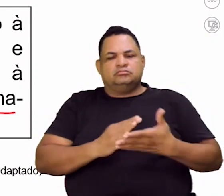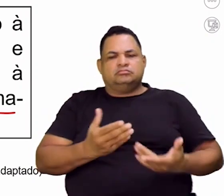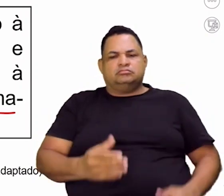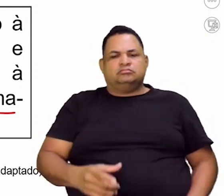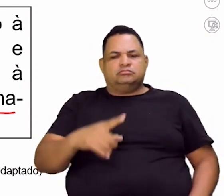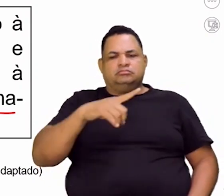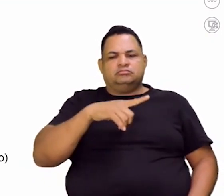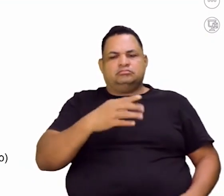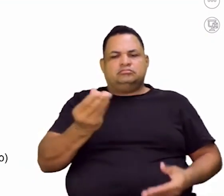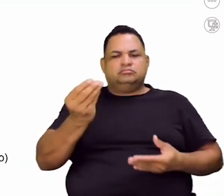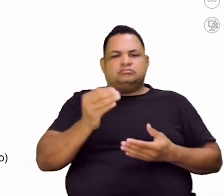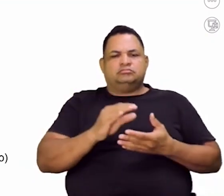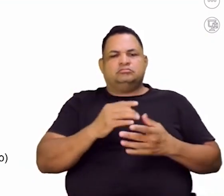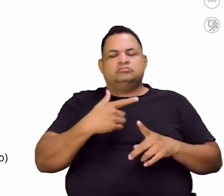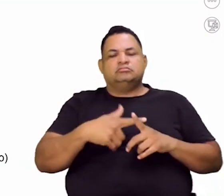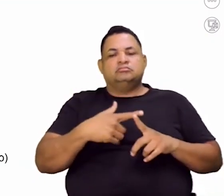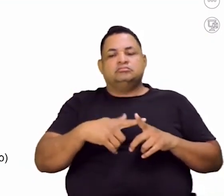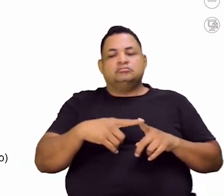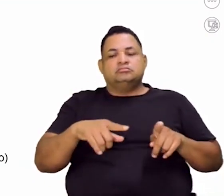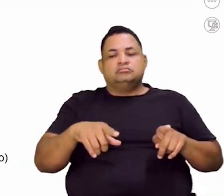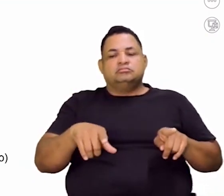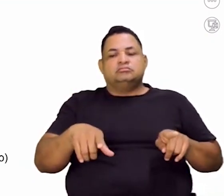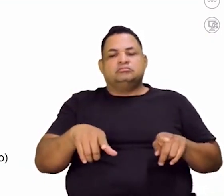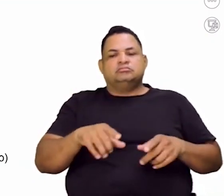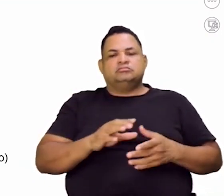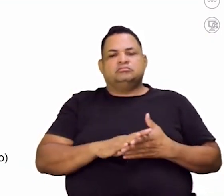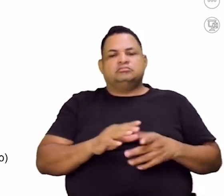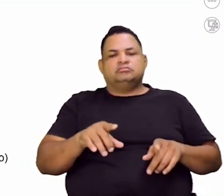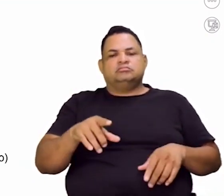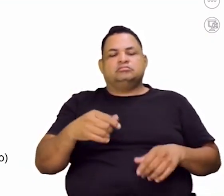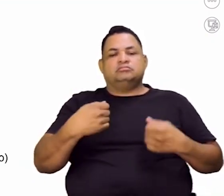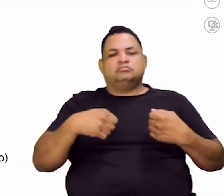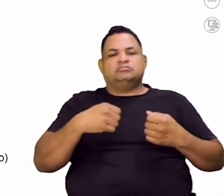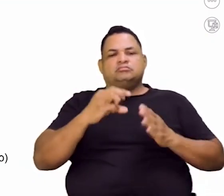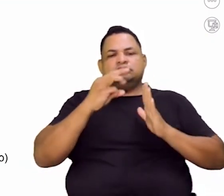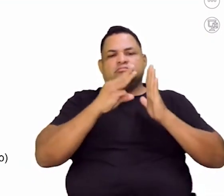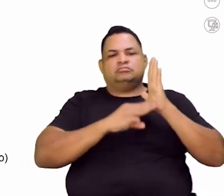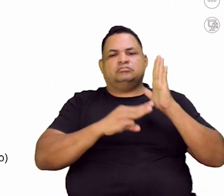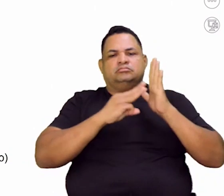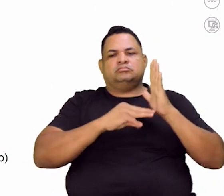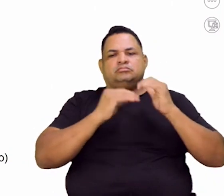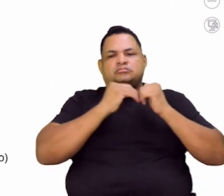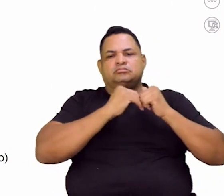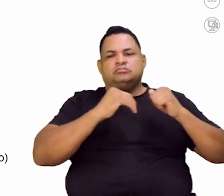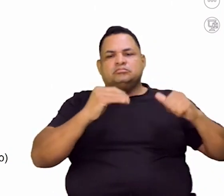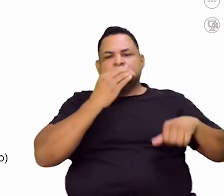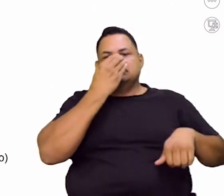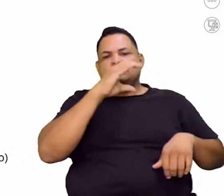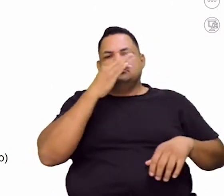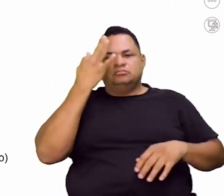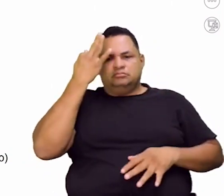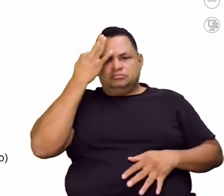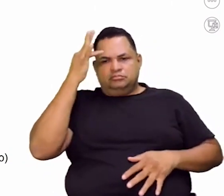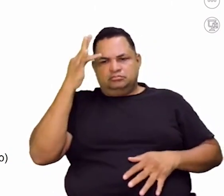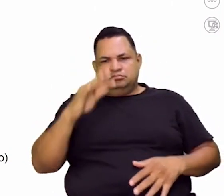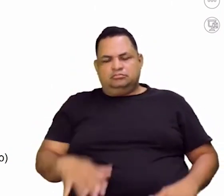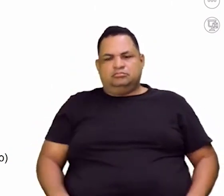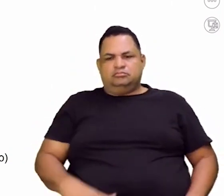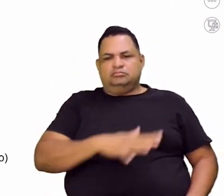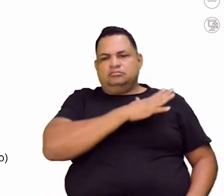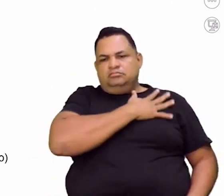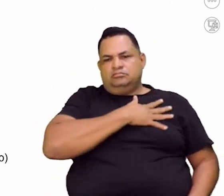coloco a técnica para analisar, e que também é um método. O que é isso? O rompimento entre a ciência e a filosofia